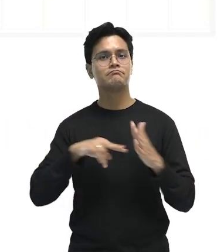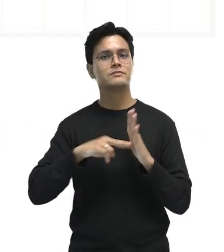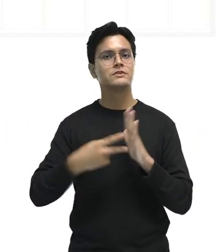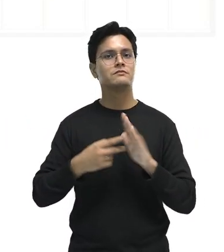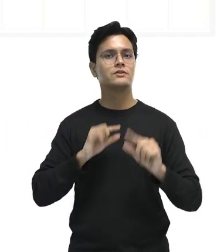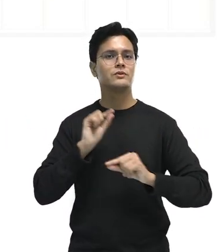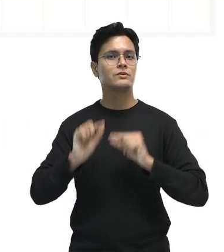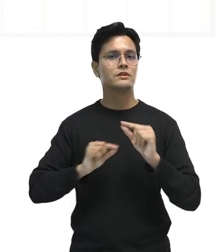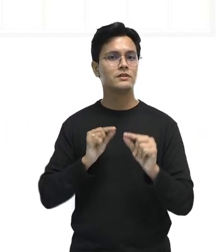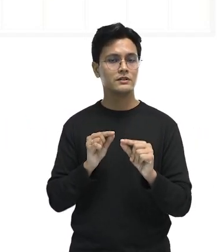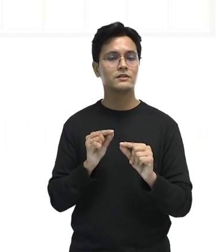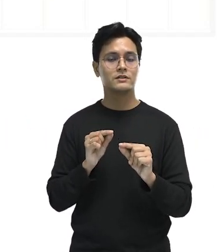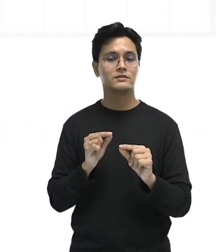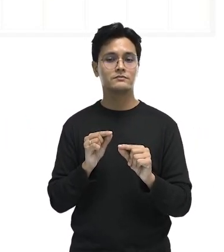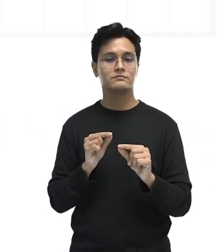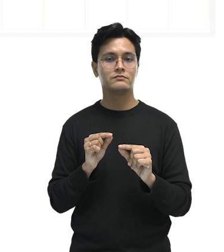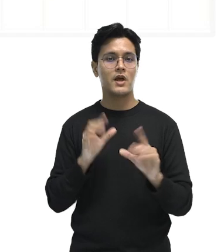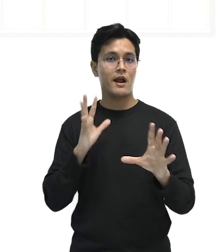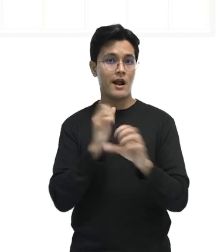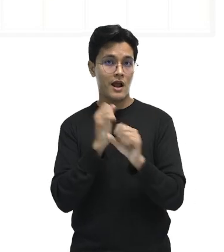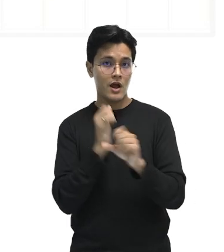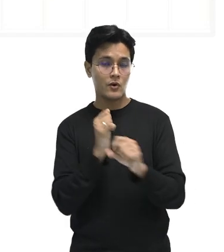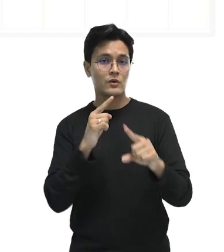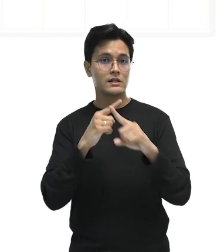o resultado desse produto aqui,